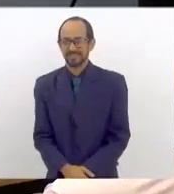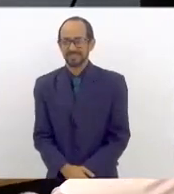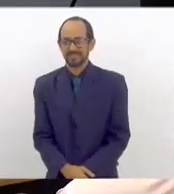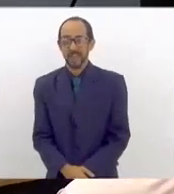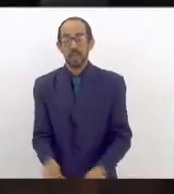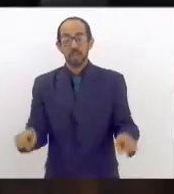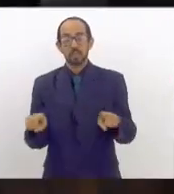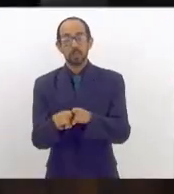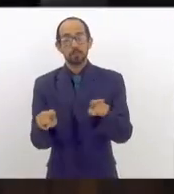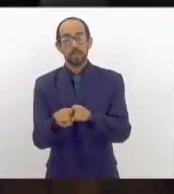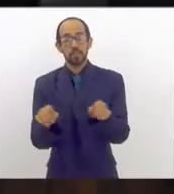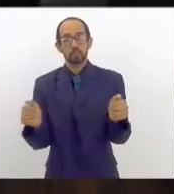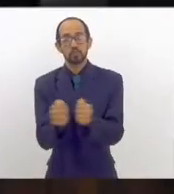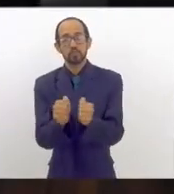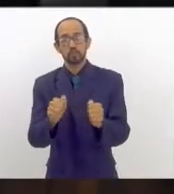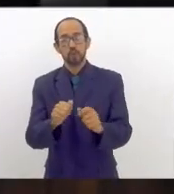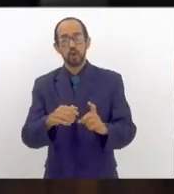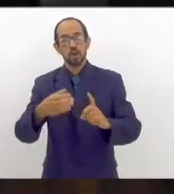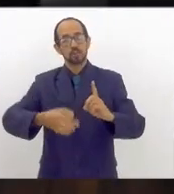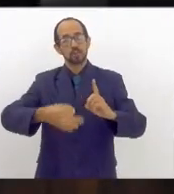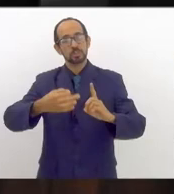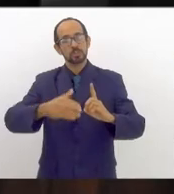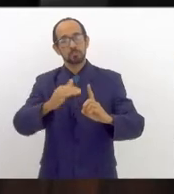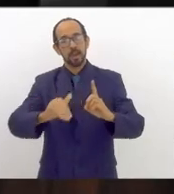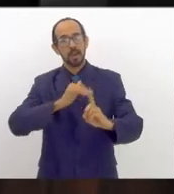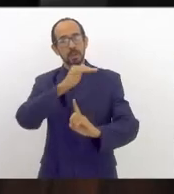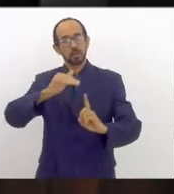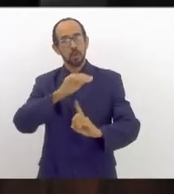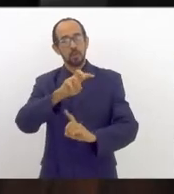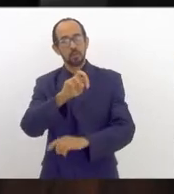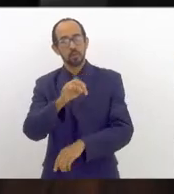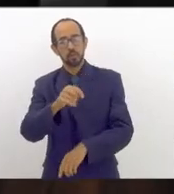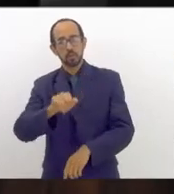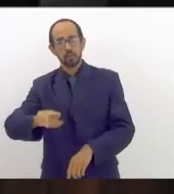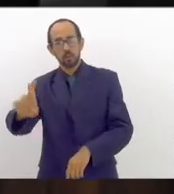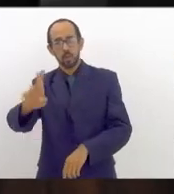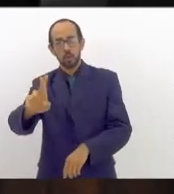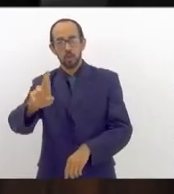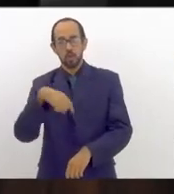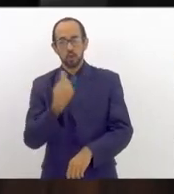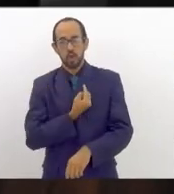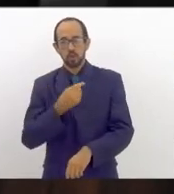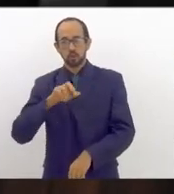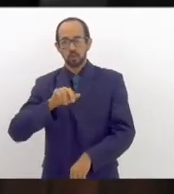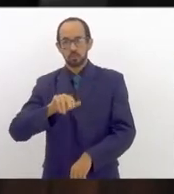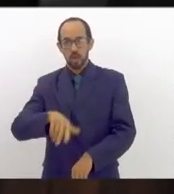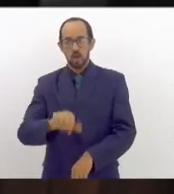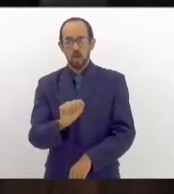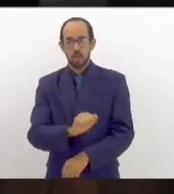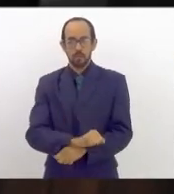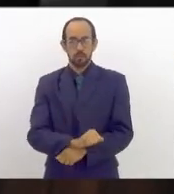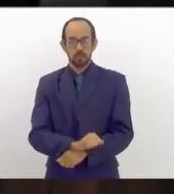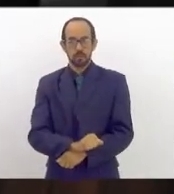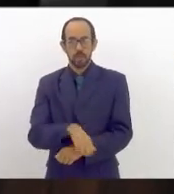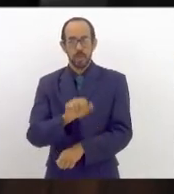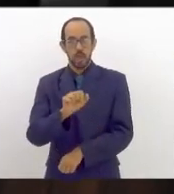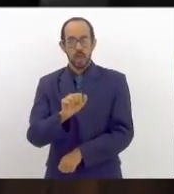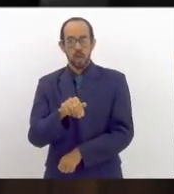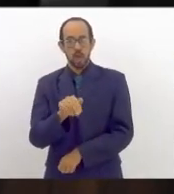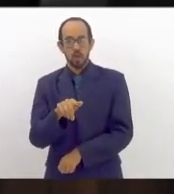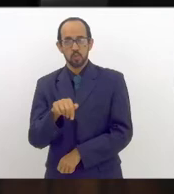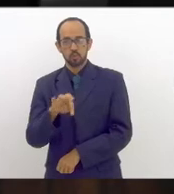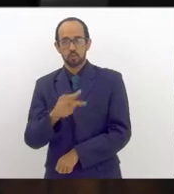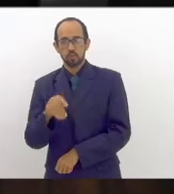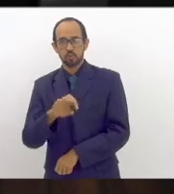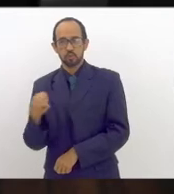estão conosco também o Desembargador Vitor Marcelo nosso irmão Desembargador do TJRJ Agostinho Teixeira Desembargador do TJ